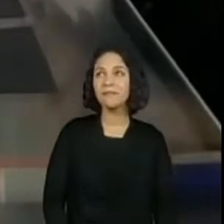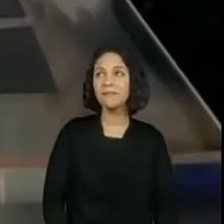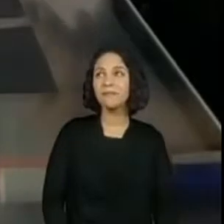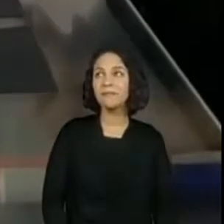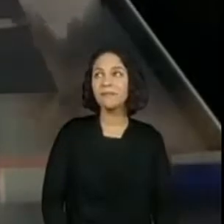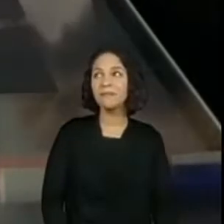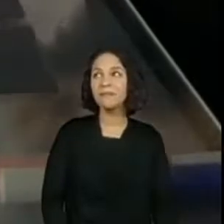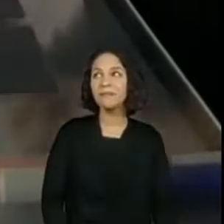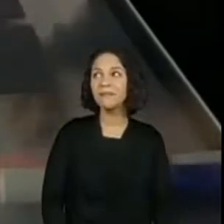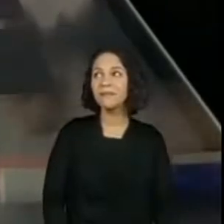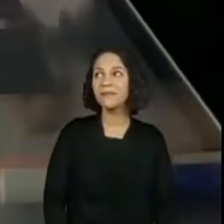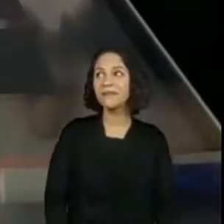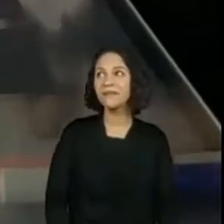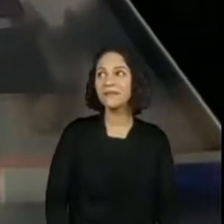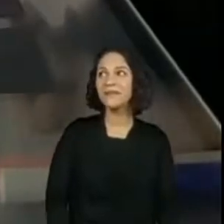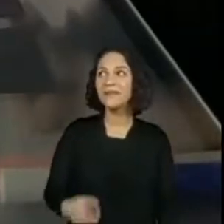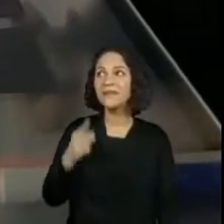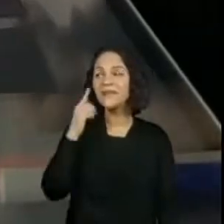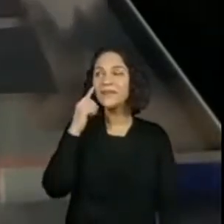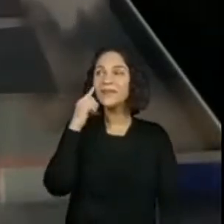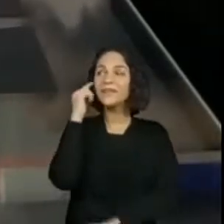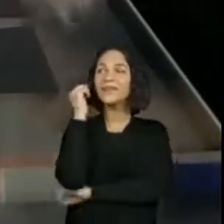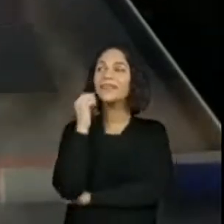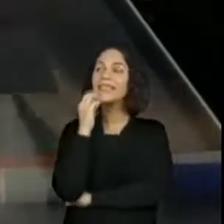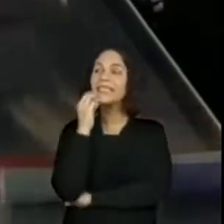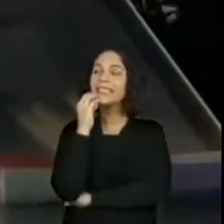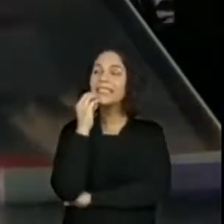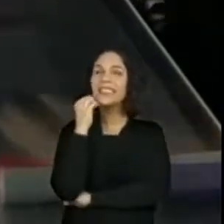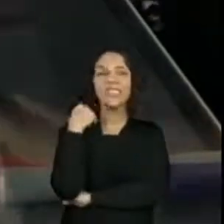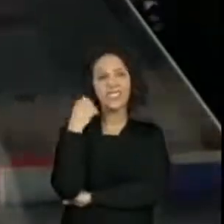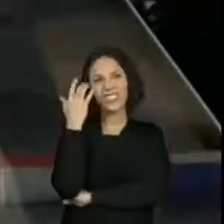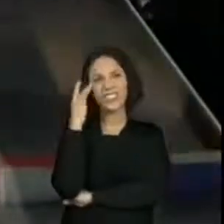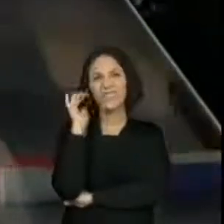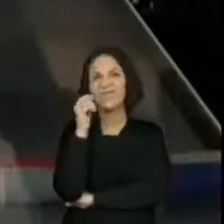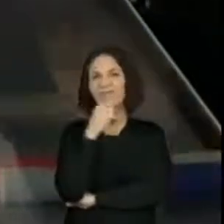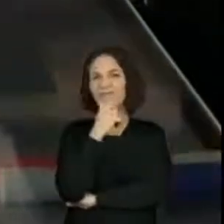Vamos ver. Vamos ver, vamos ver, vamos ver. Eu acho que eu não sei, não.